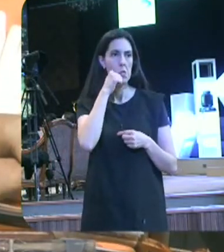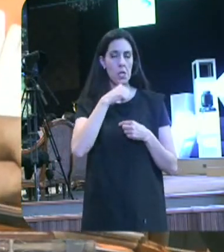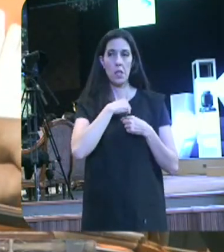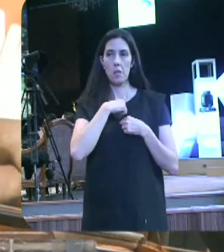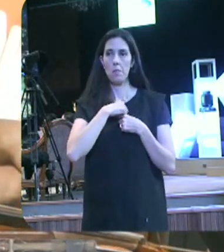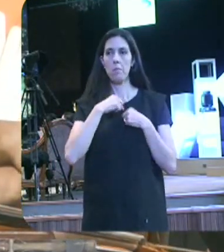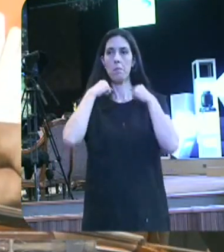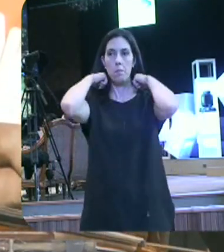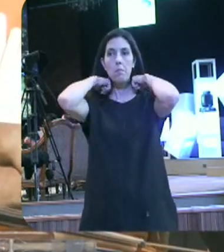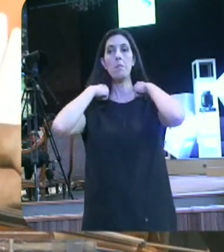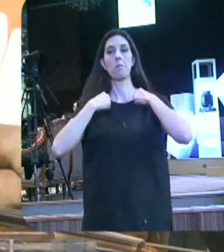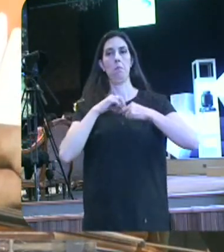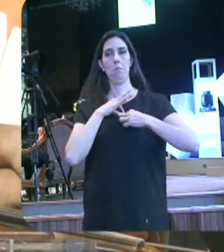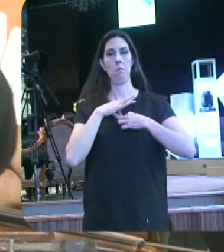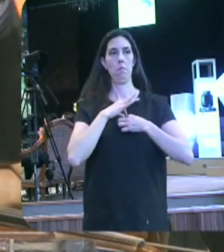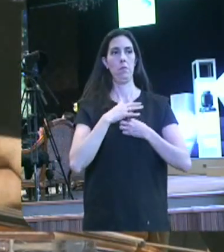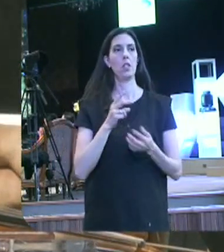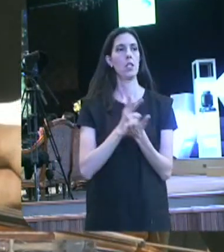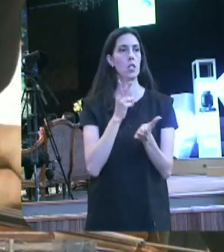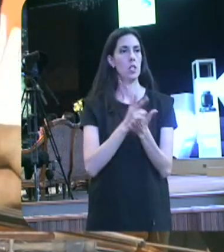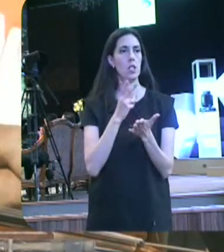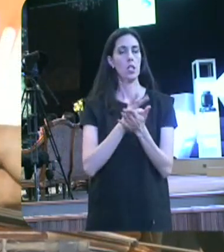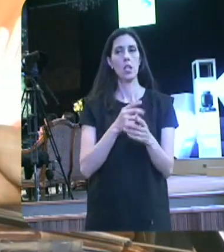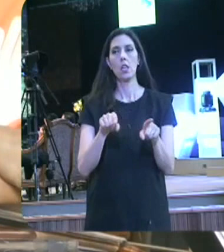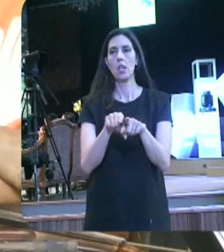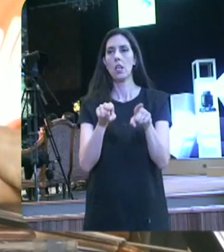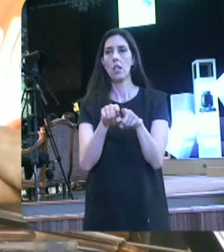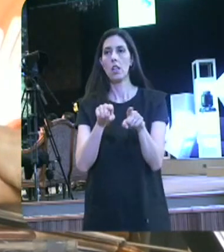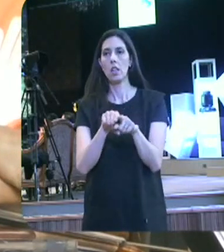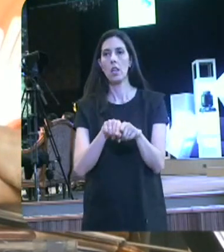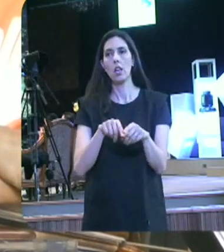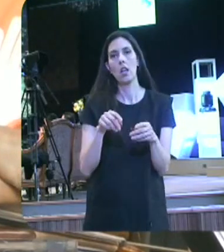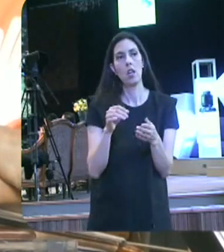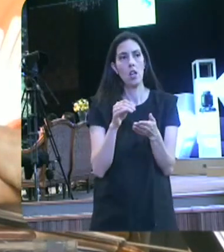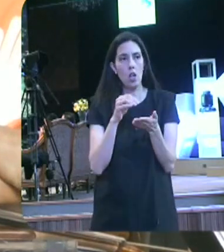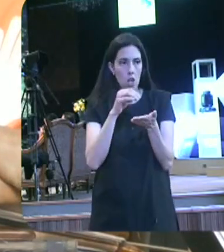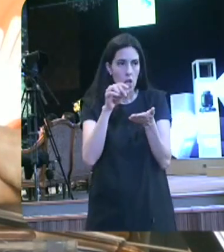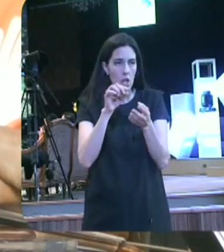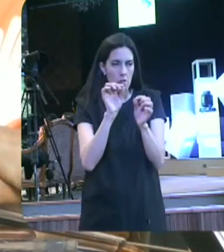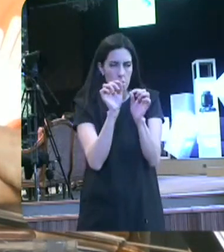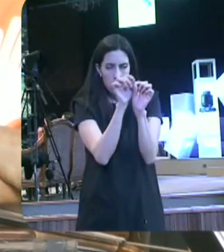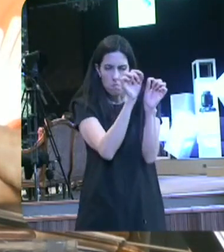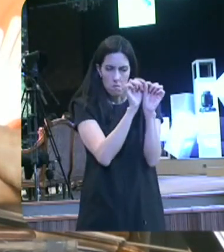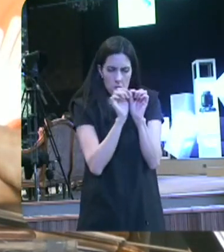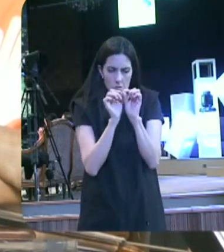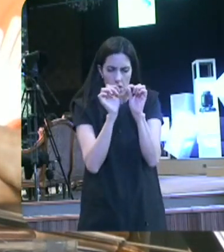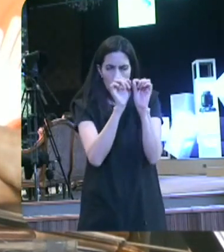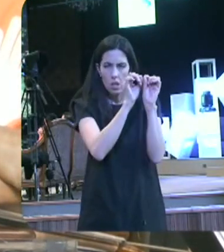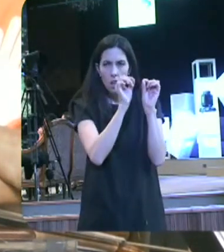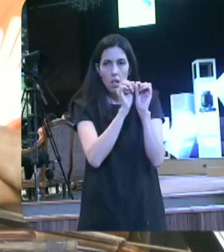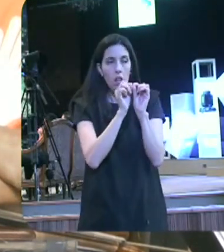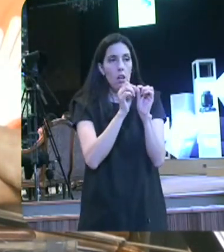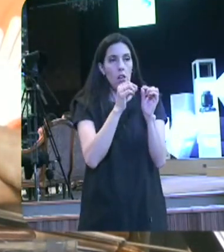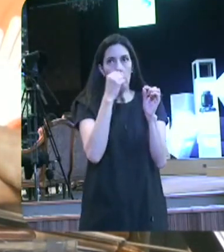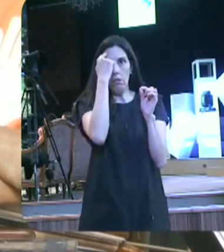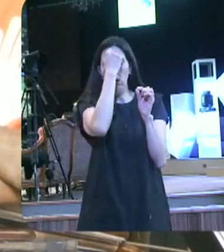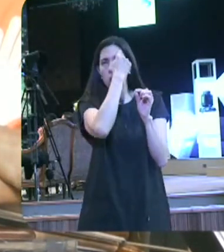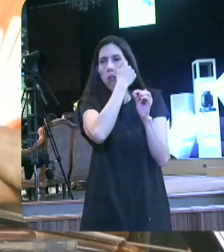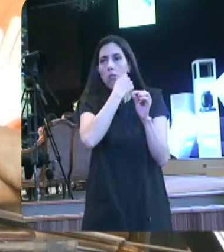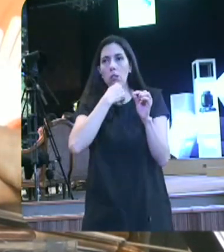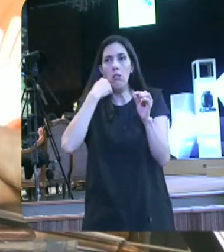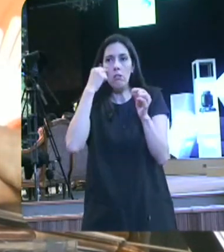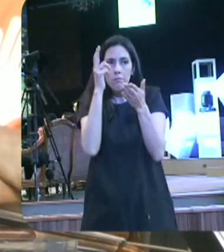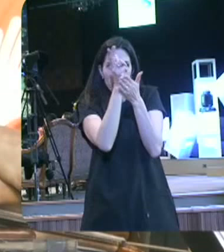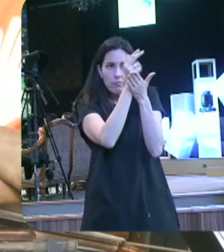E essa medalhinha é uma joia, e entalhada nessa joia tem a figura, não é,